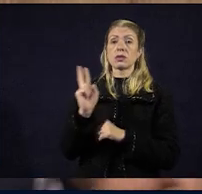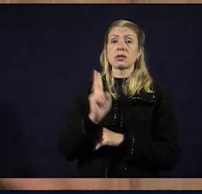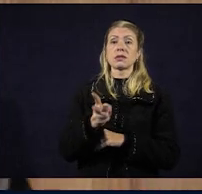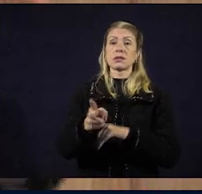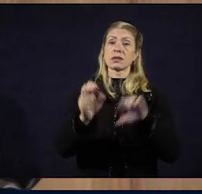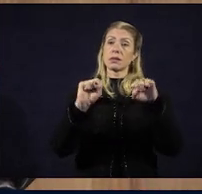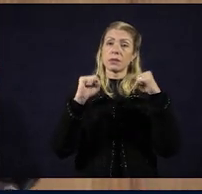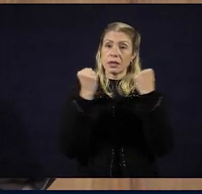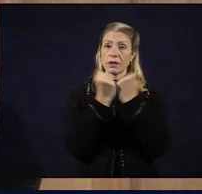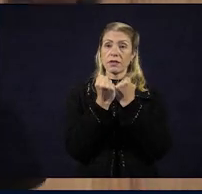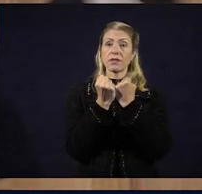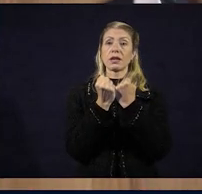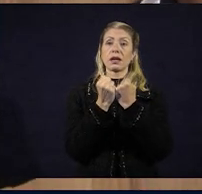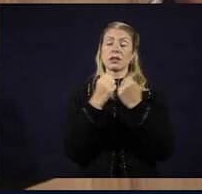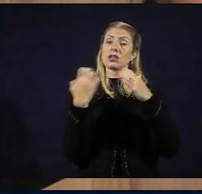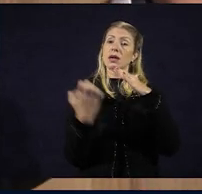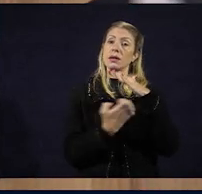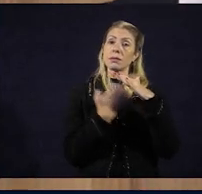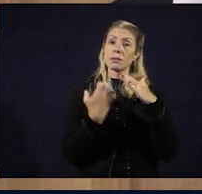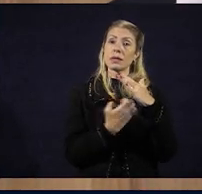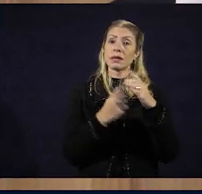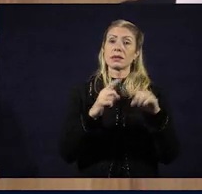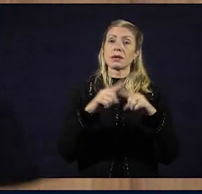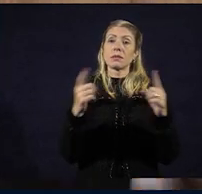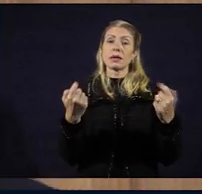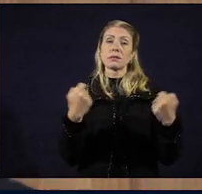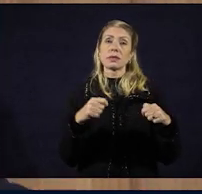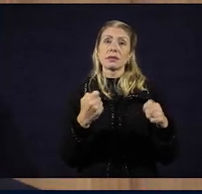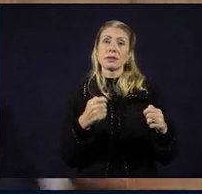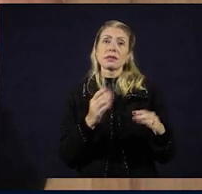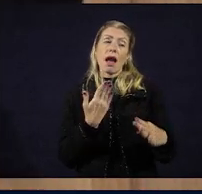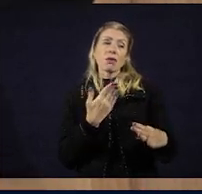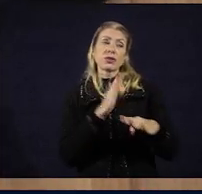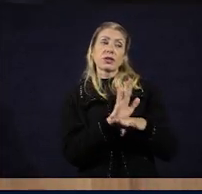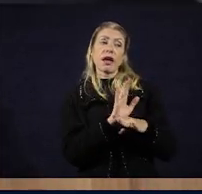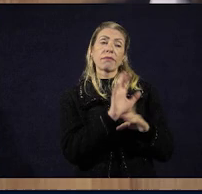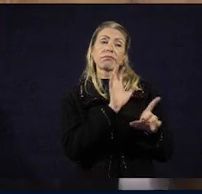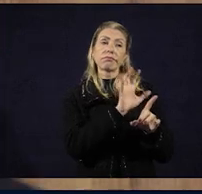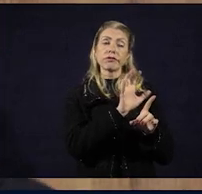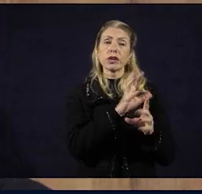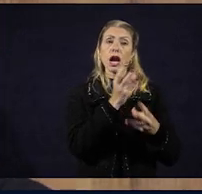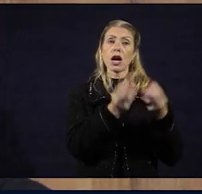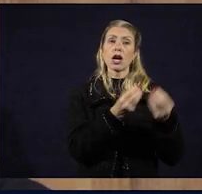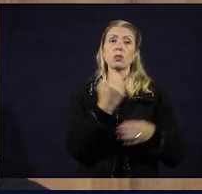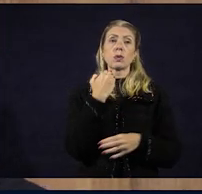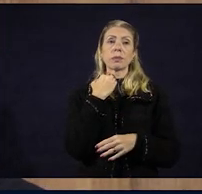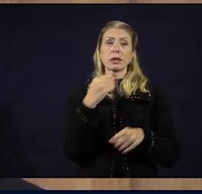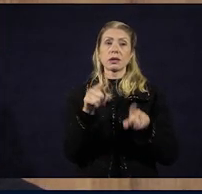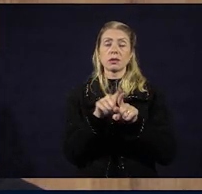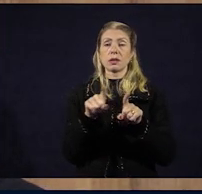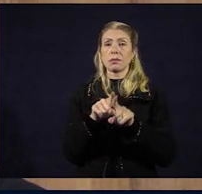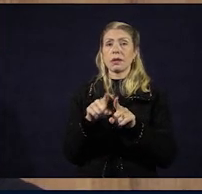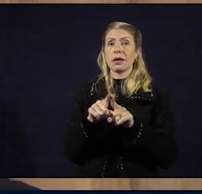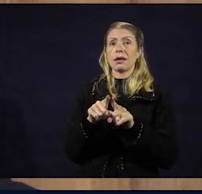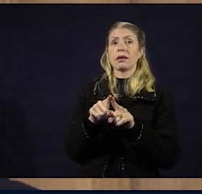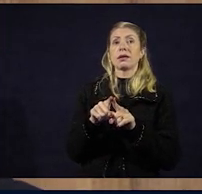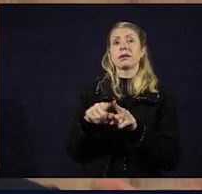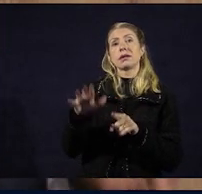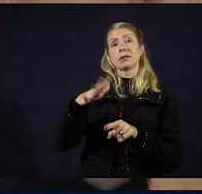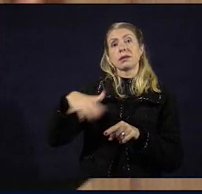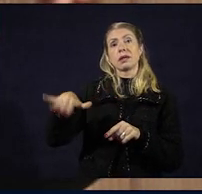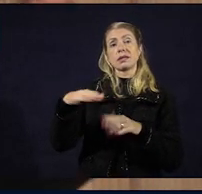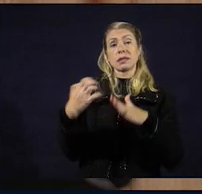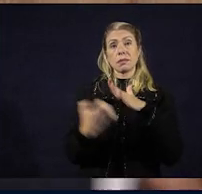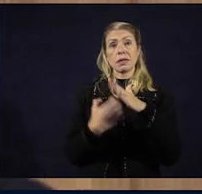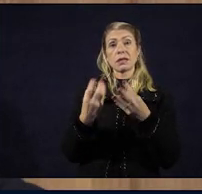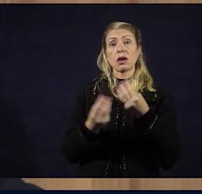companhia e a gente tem que ajudar a companhia a convencer os vendedores dos bancos para vender ele para os investidores né então a gente